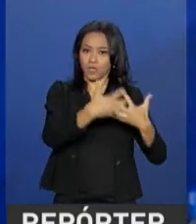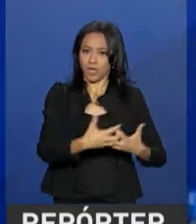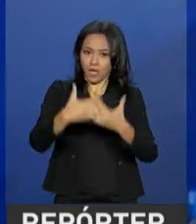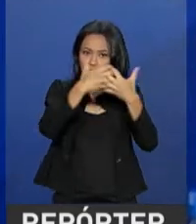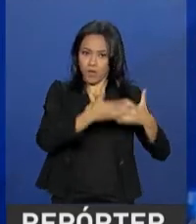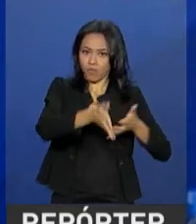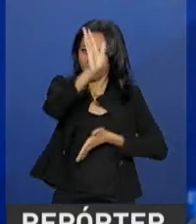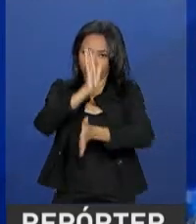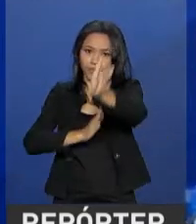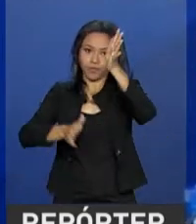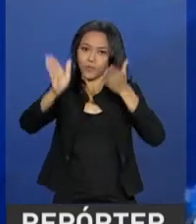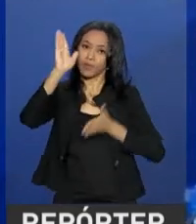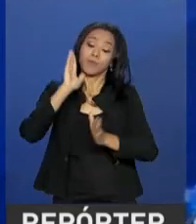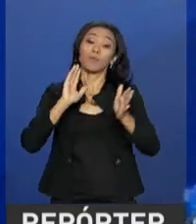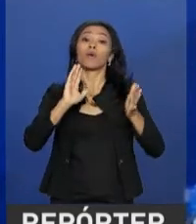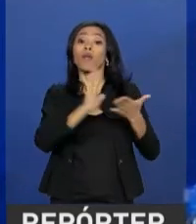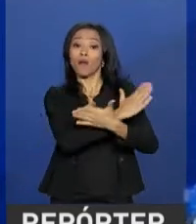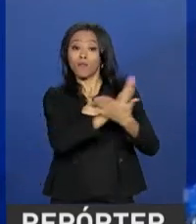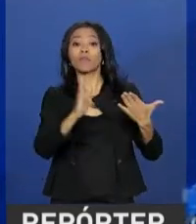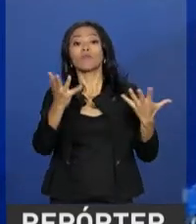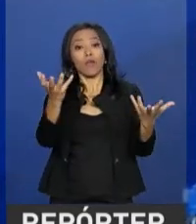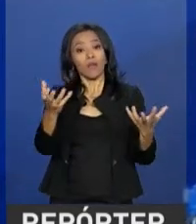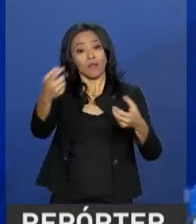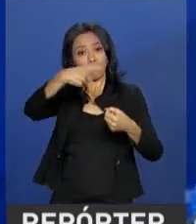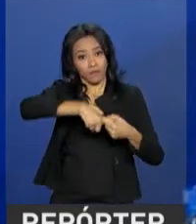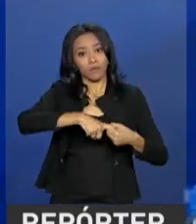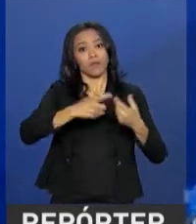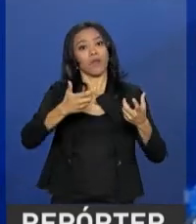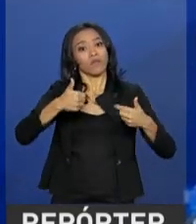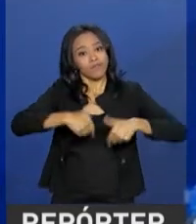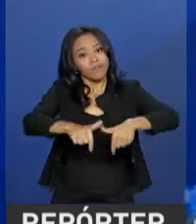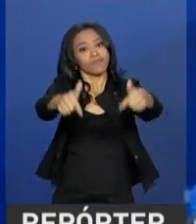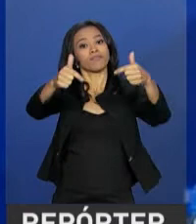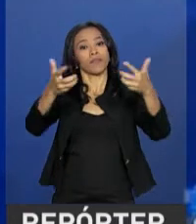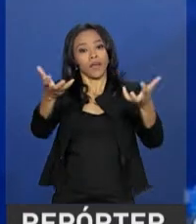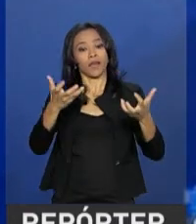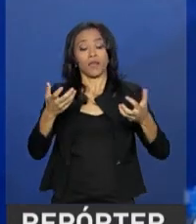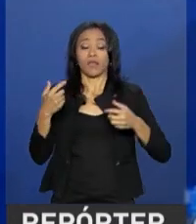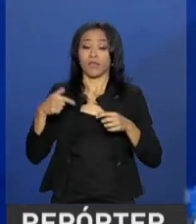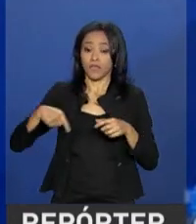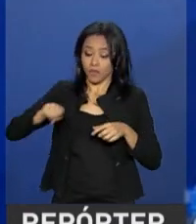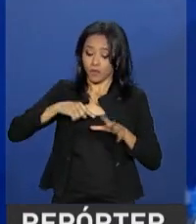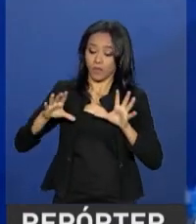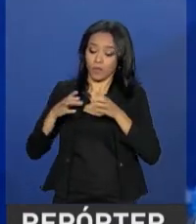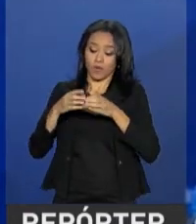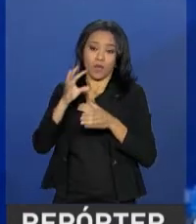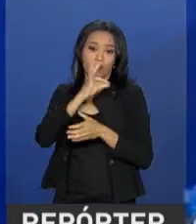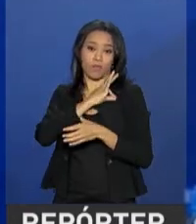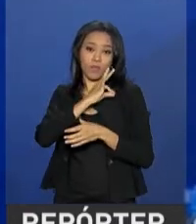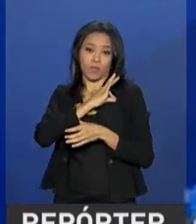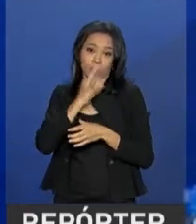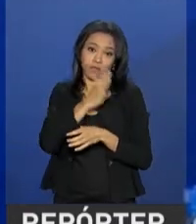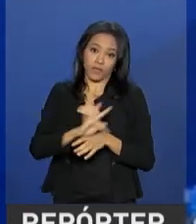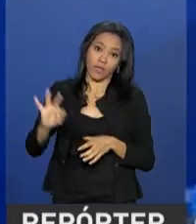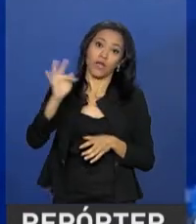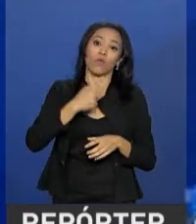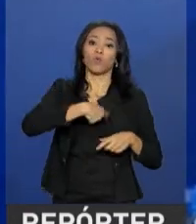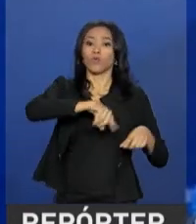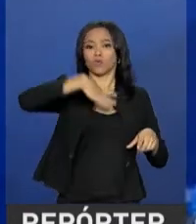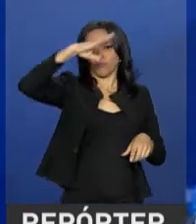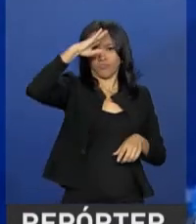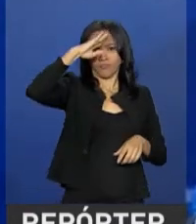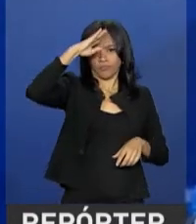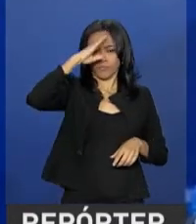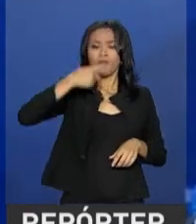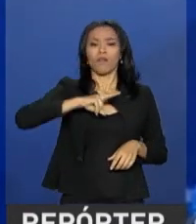compareceu de forma espontâneos e de forma espontânea a prf juntamente com as forças armadas estarão lá para garantir